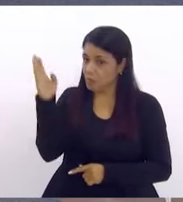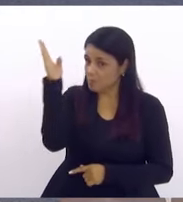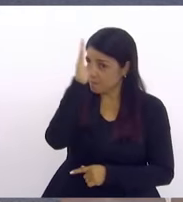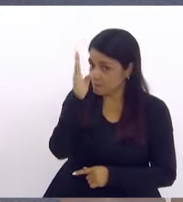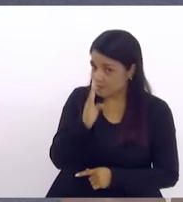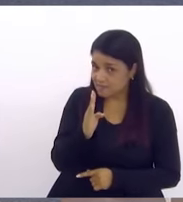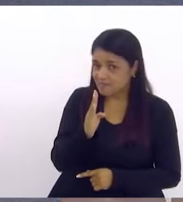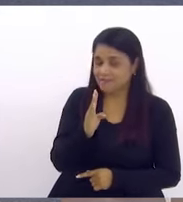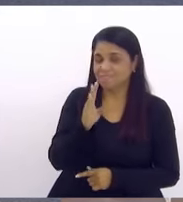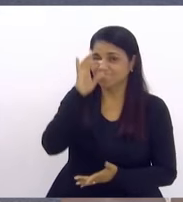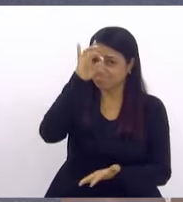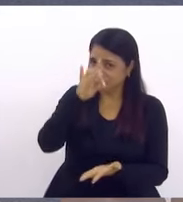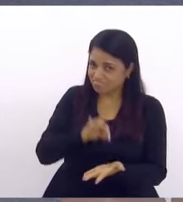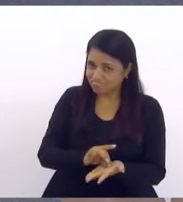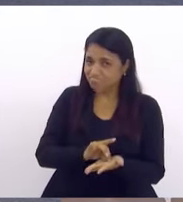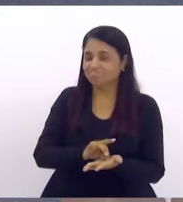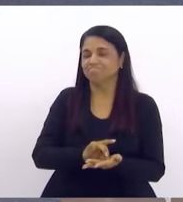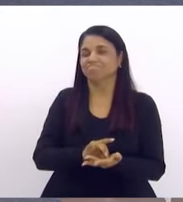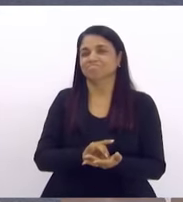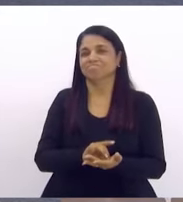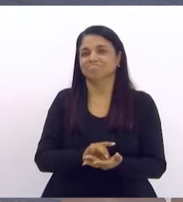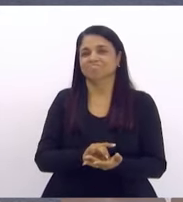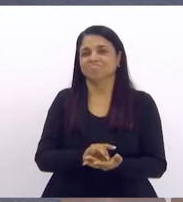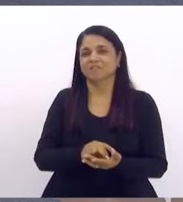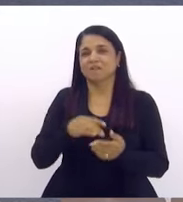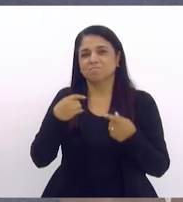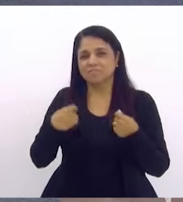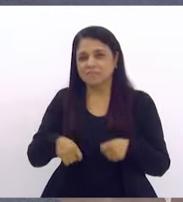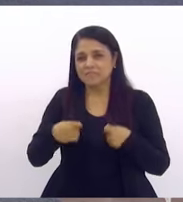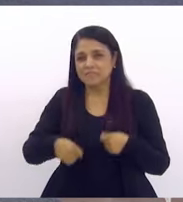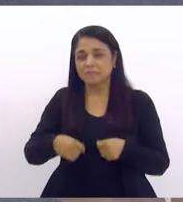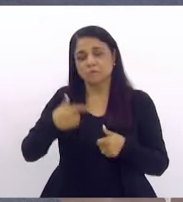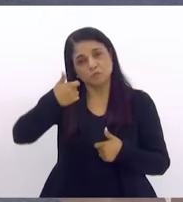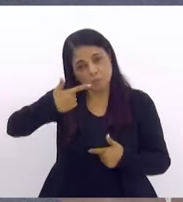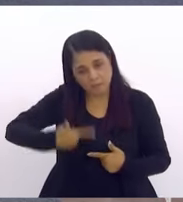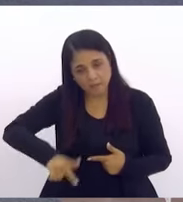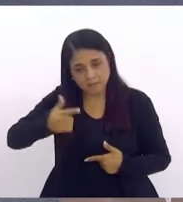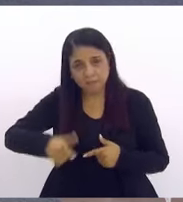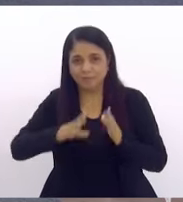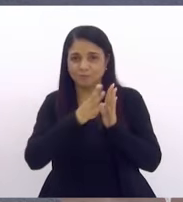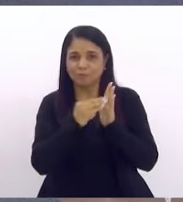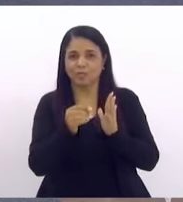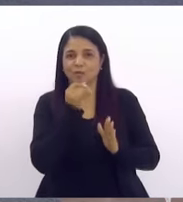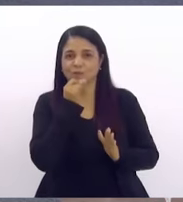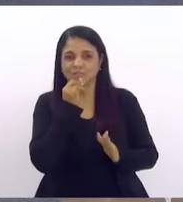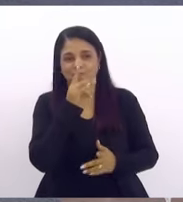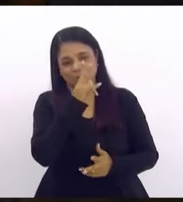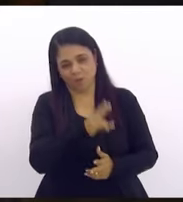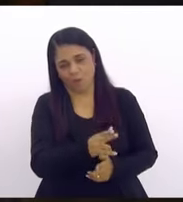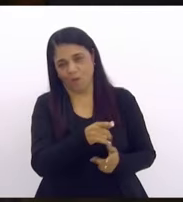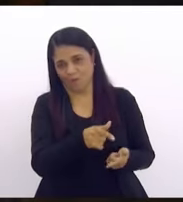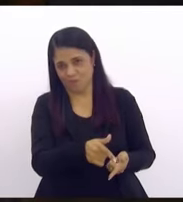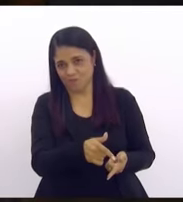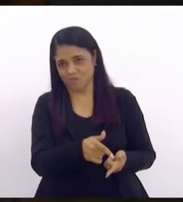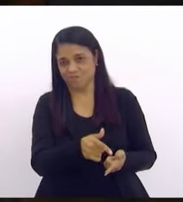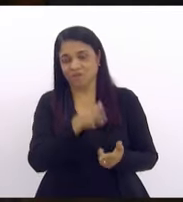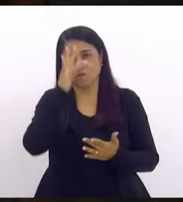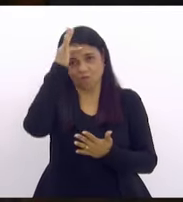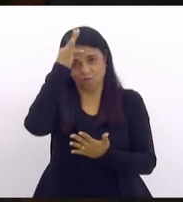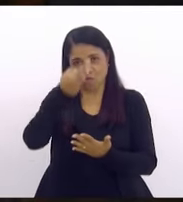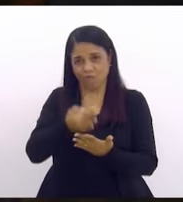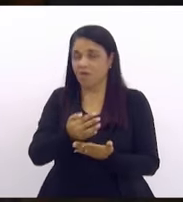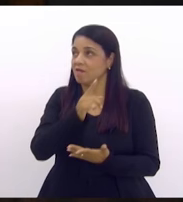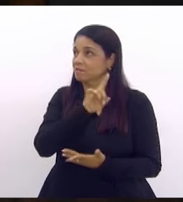é e dizer que precisamos de mais exemplos como o senhor eu tenho certeza tenho fé em Deus